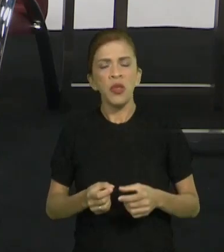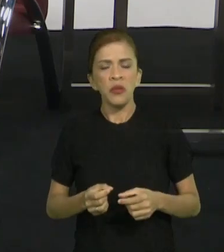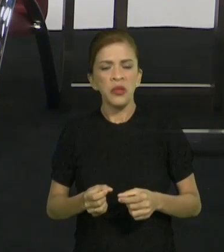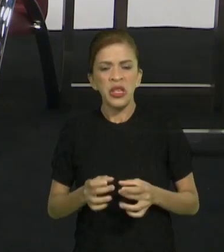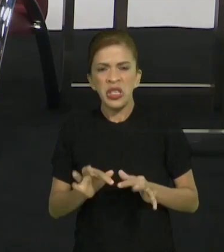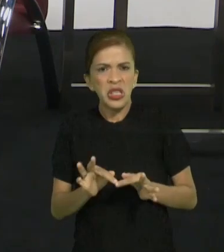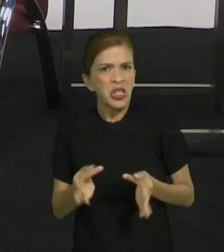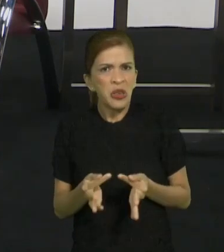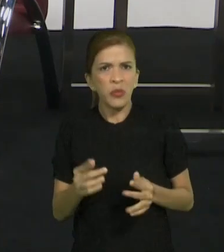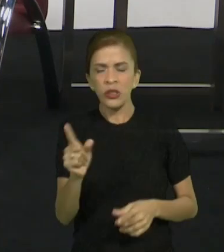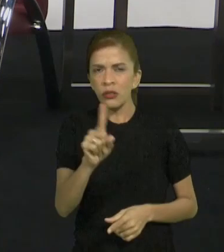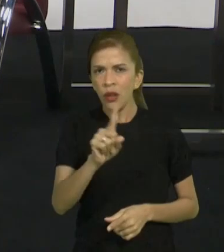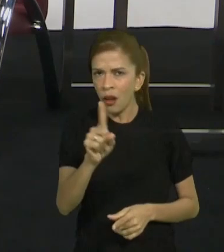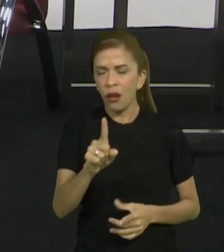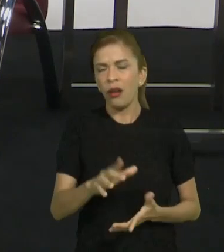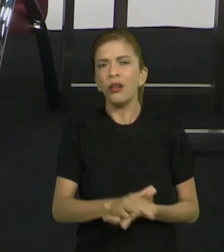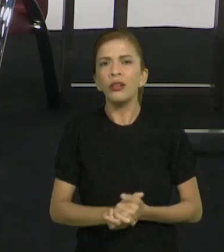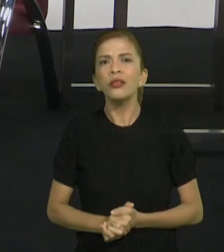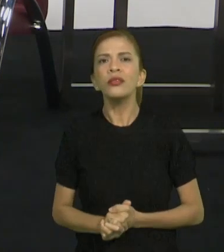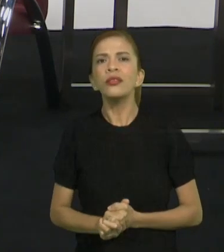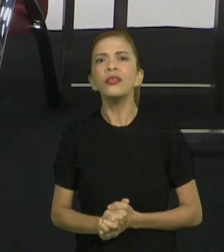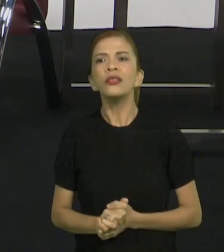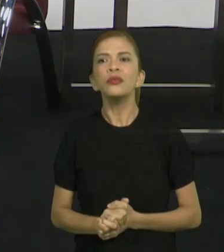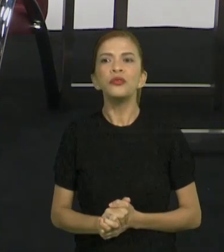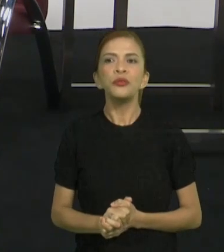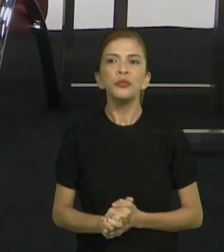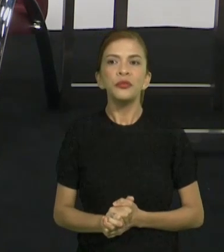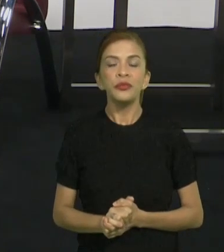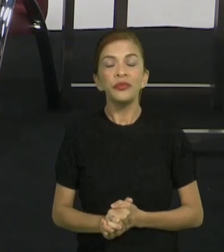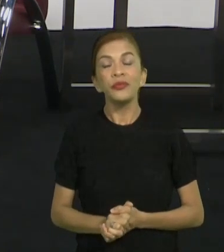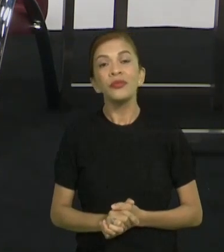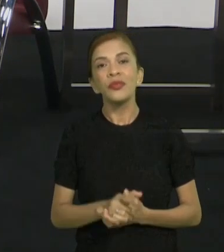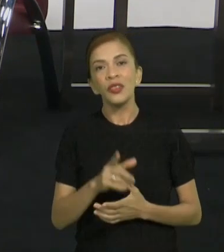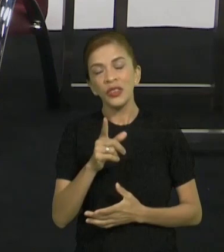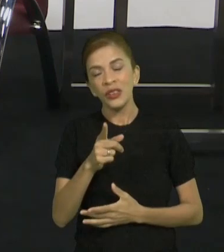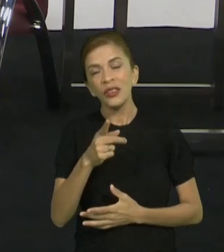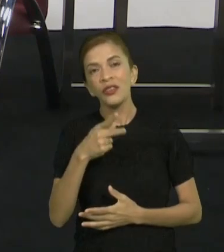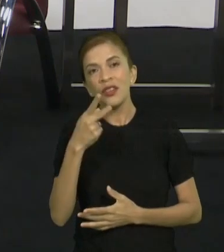bem grande. E como foi enfrentar esse... Você falou, né, que